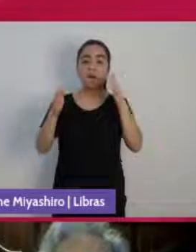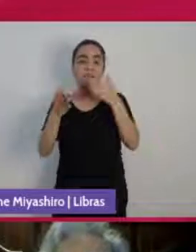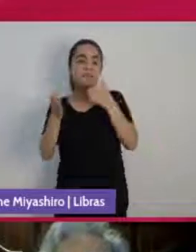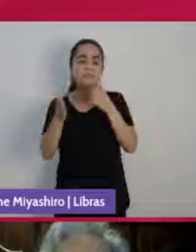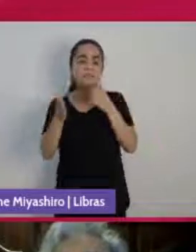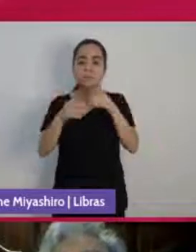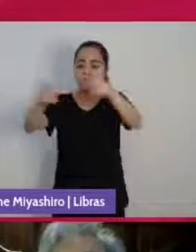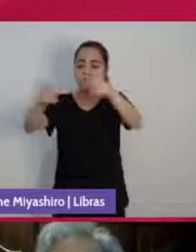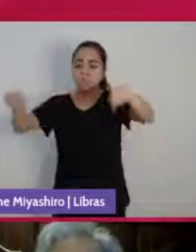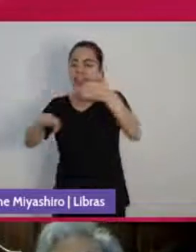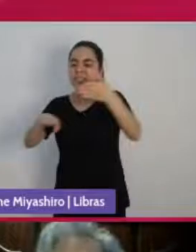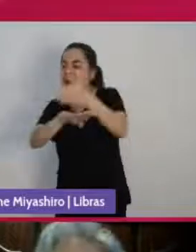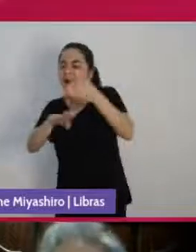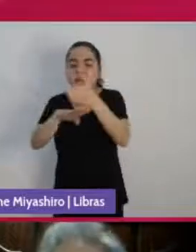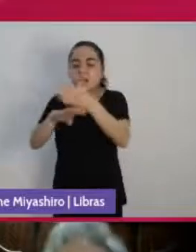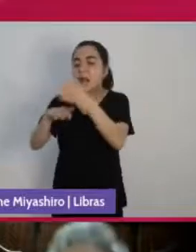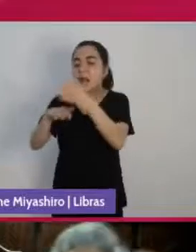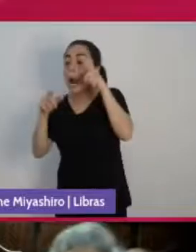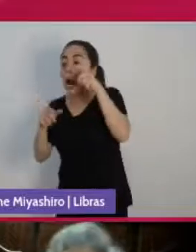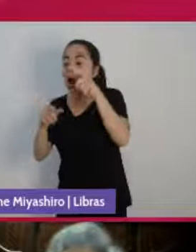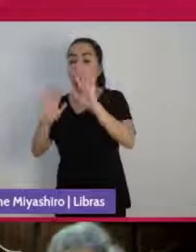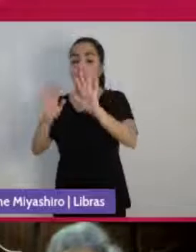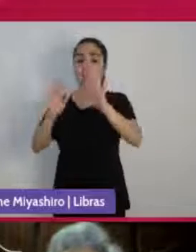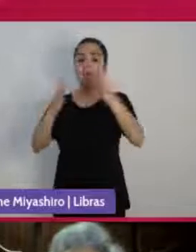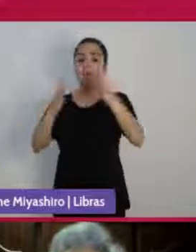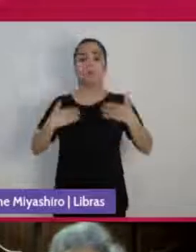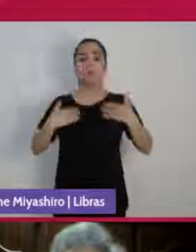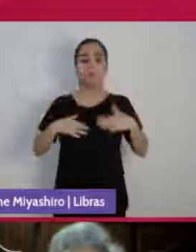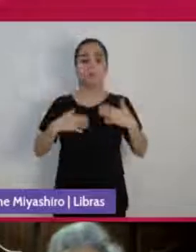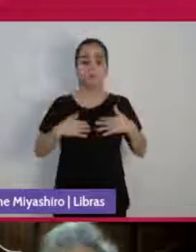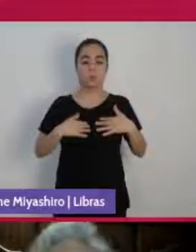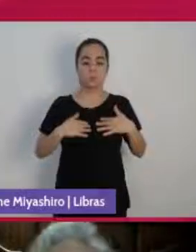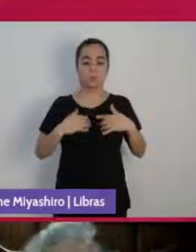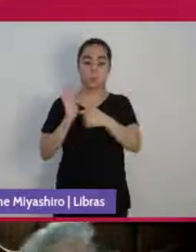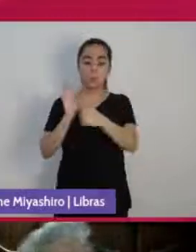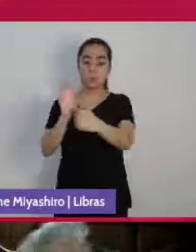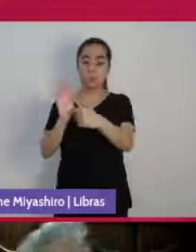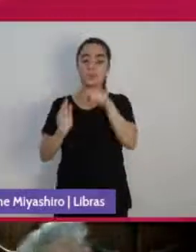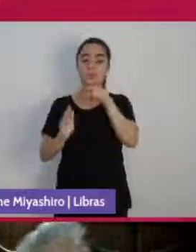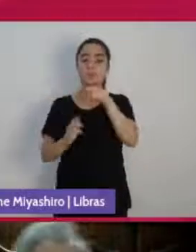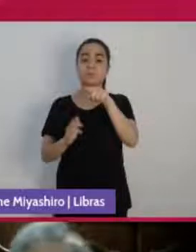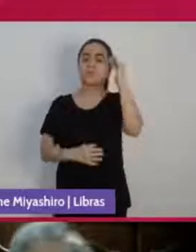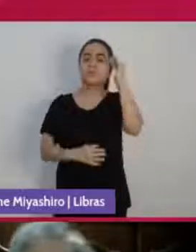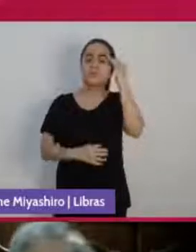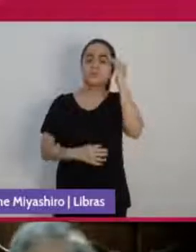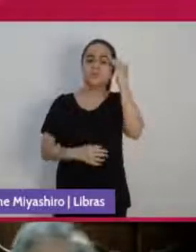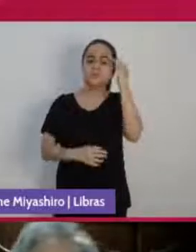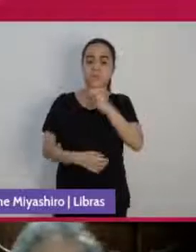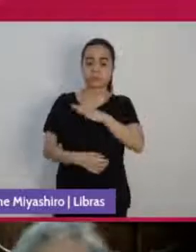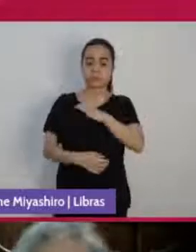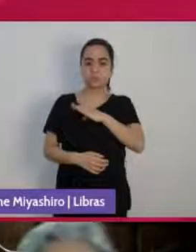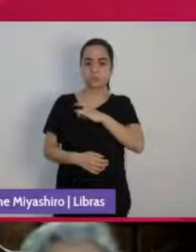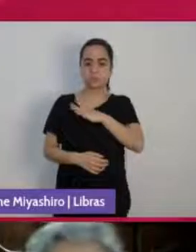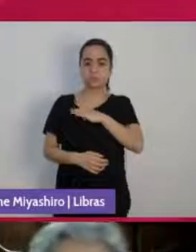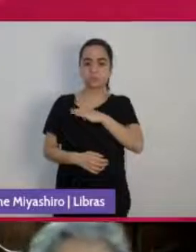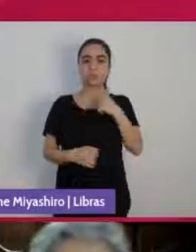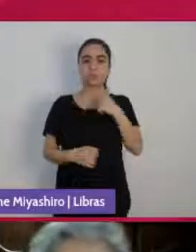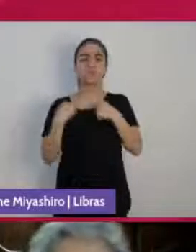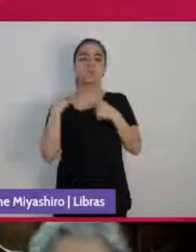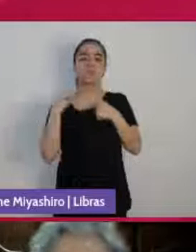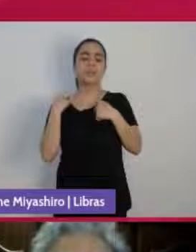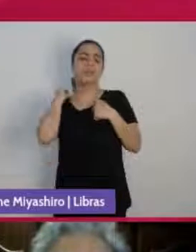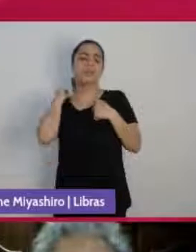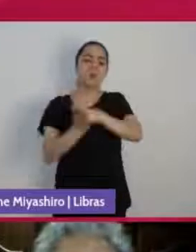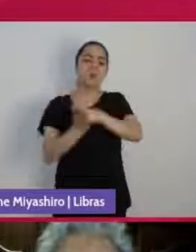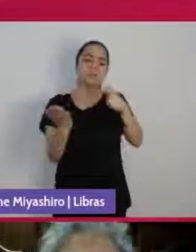e demonstrar que compreende os seus medos. Eu estava vendo o jornal hoje, tem uma série